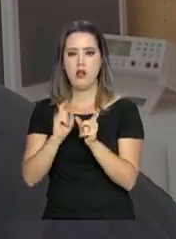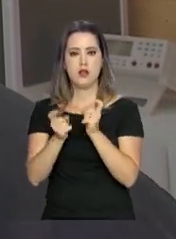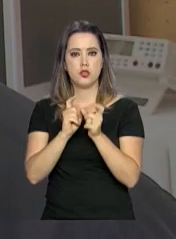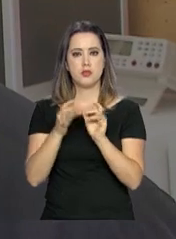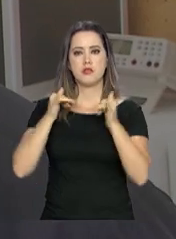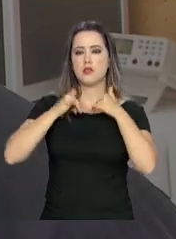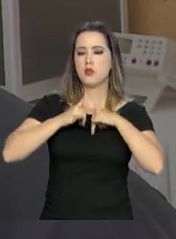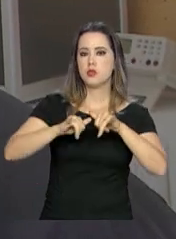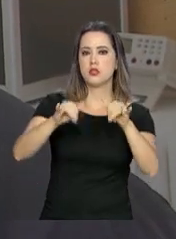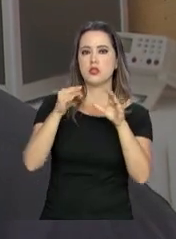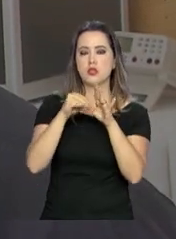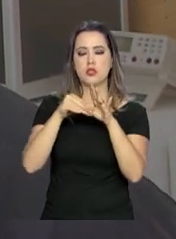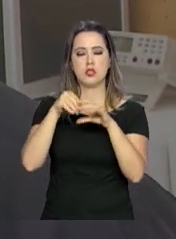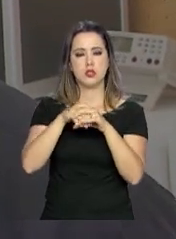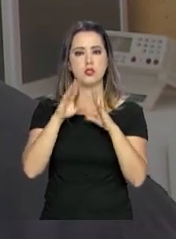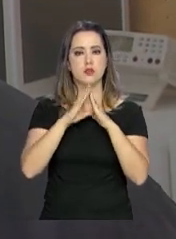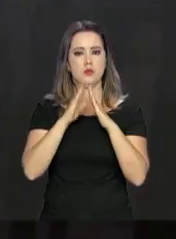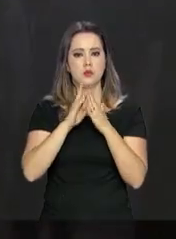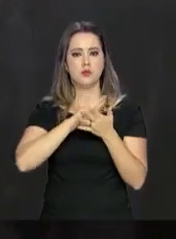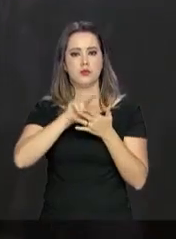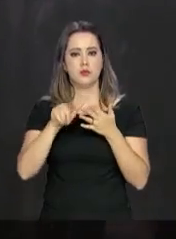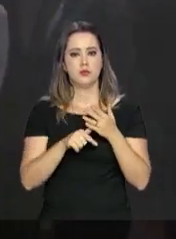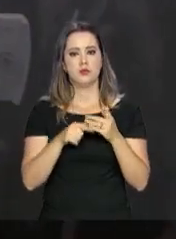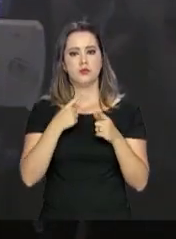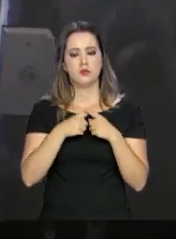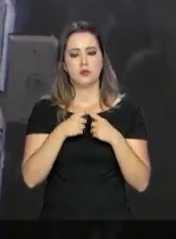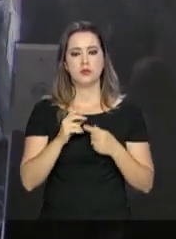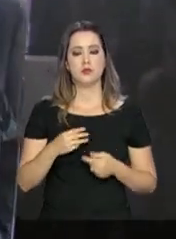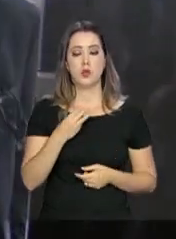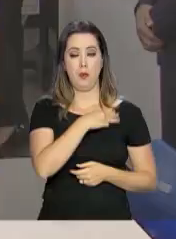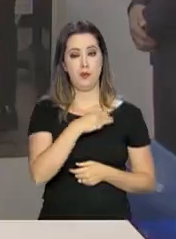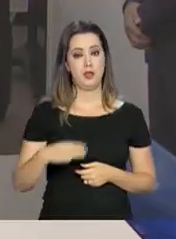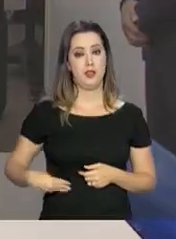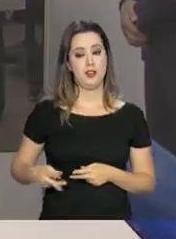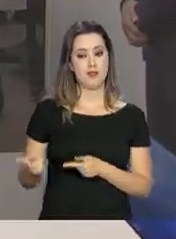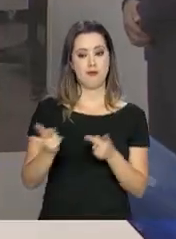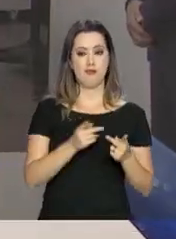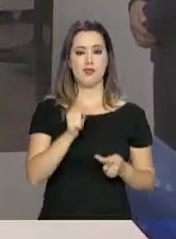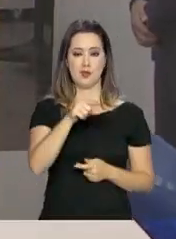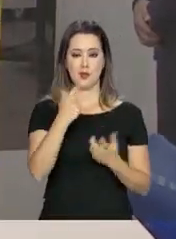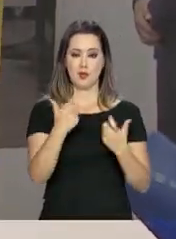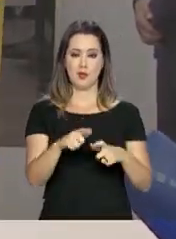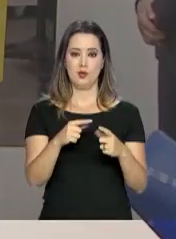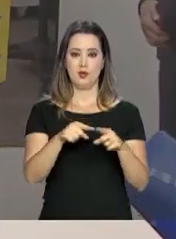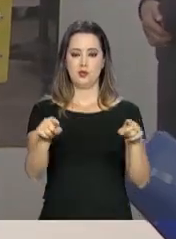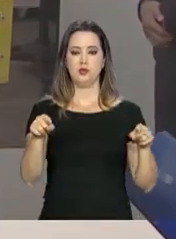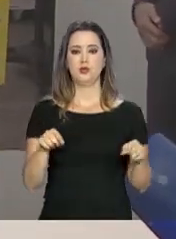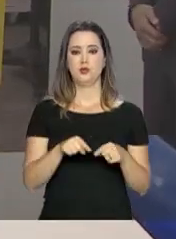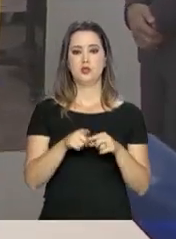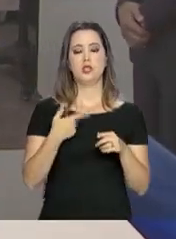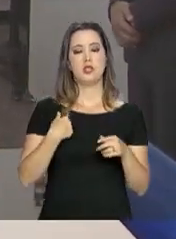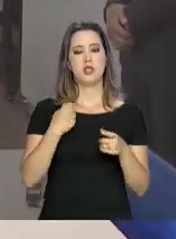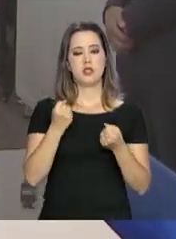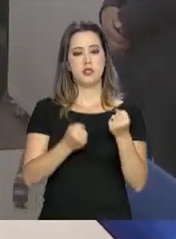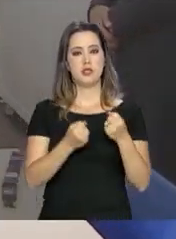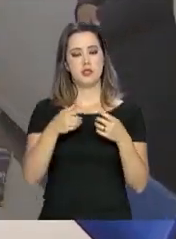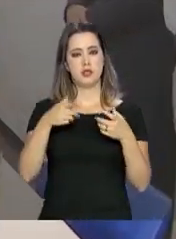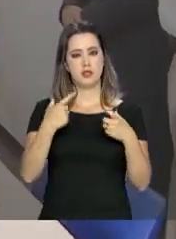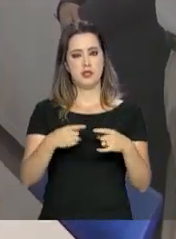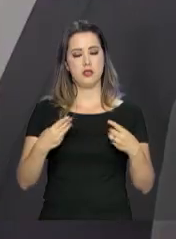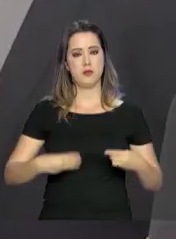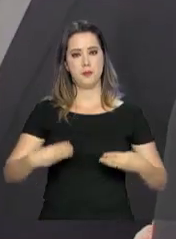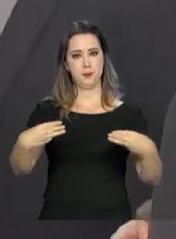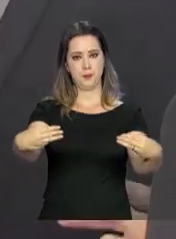de energia dentro do lar coisa nesse sentido o ministro gilberto kassab visitou o laboratório que está estacionado na esplanada dos ministérios